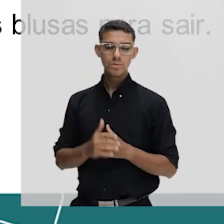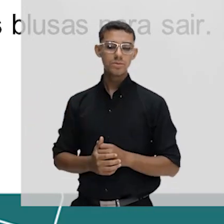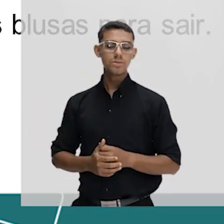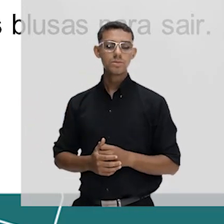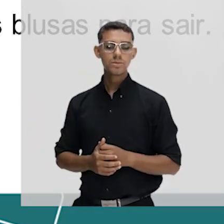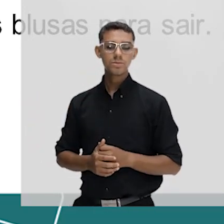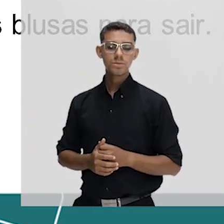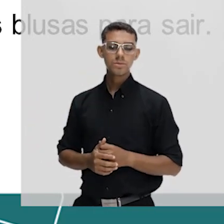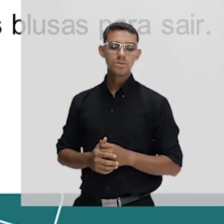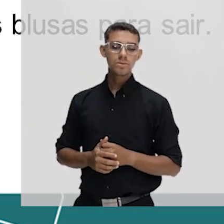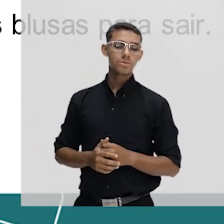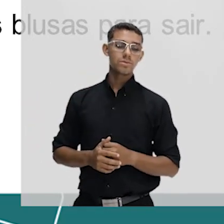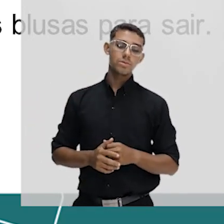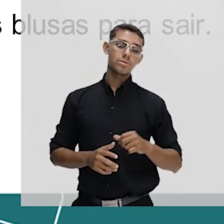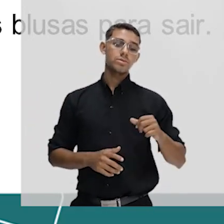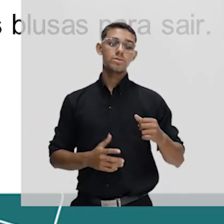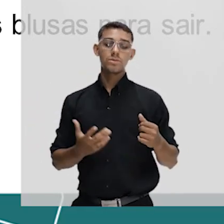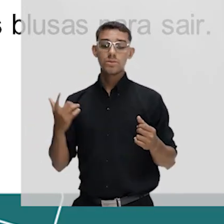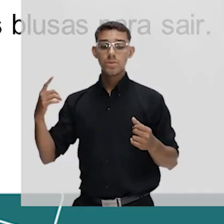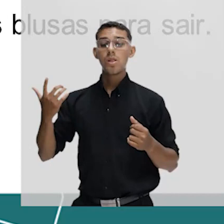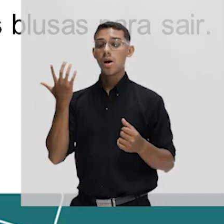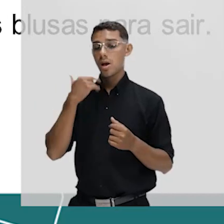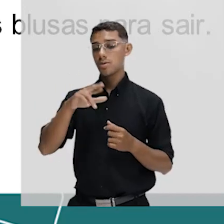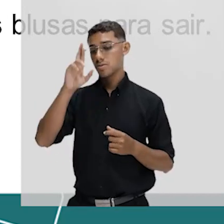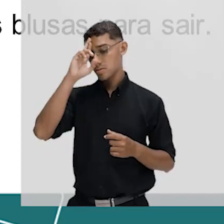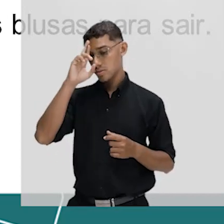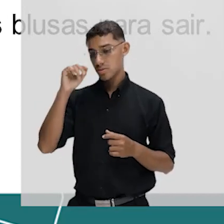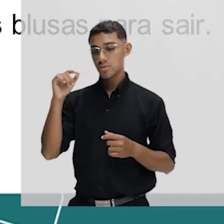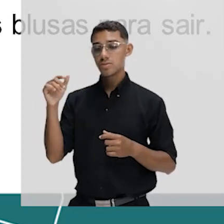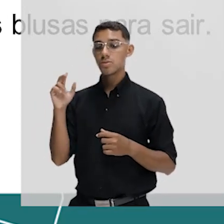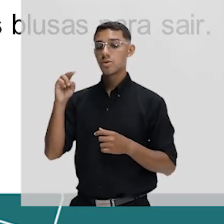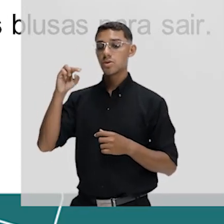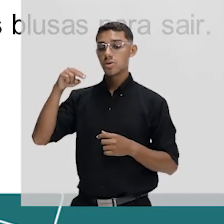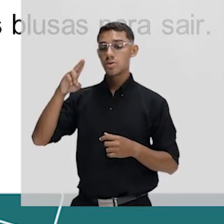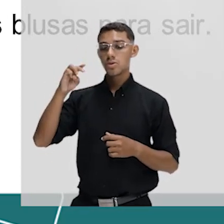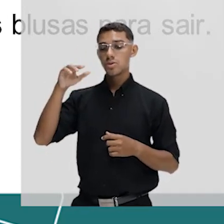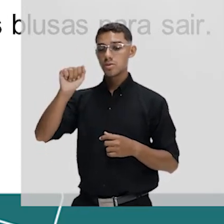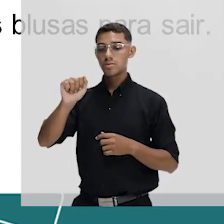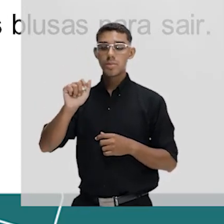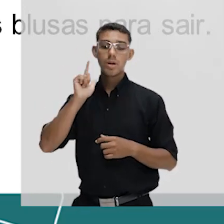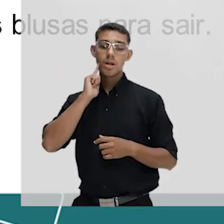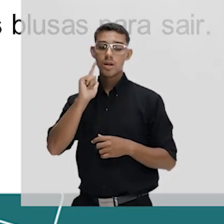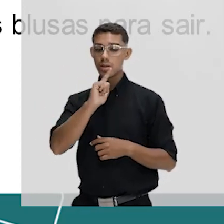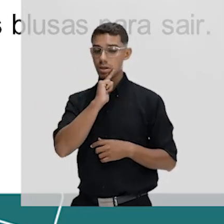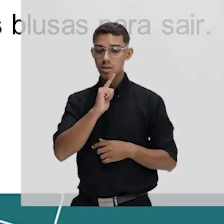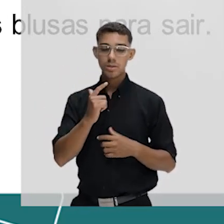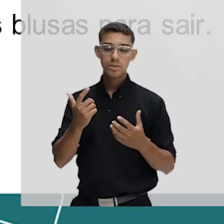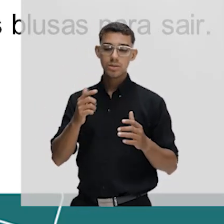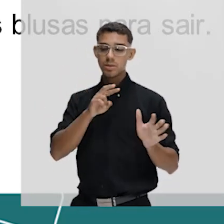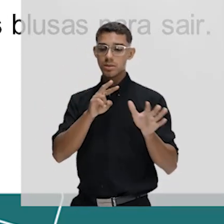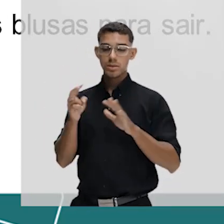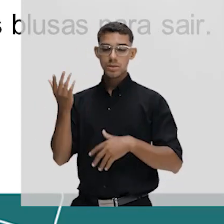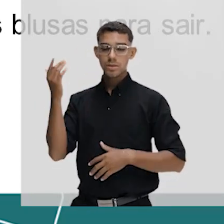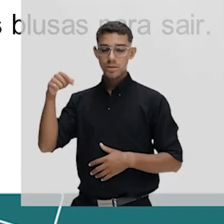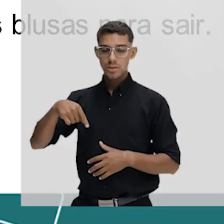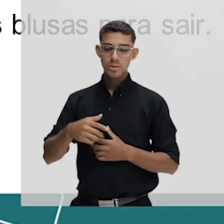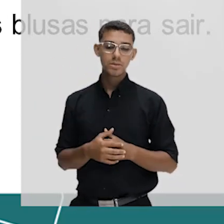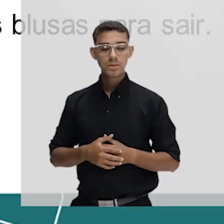quando nós estamos falando. Na escrita, às vezes a gente evita um pouco esse tipo de construção. Assim como essas outras duas aqui, ó. Dum,